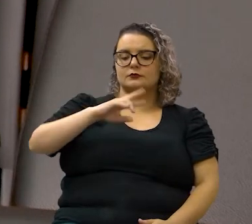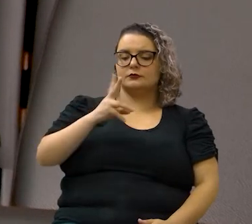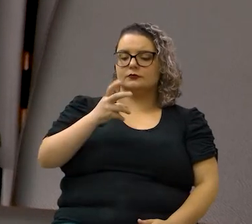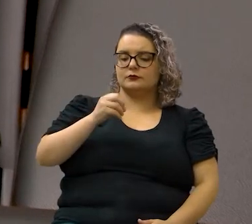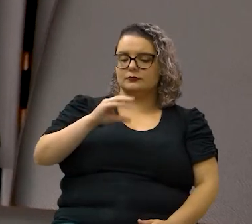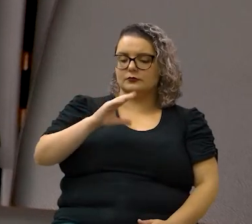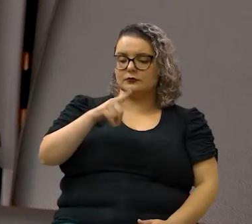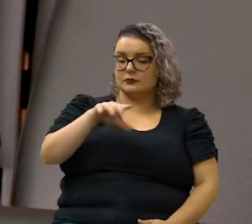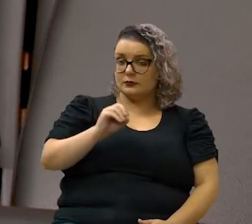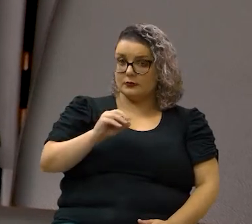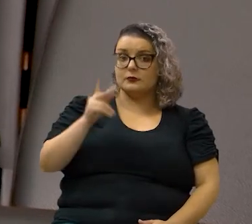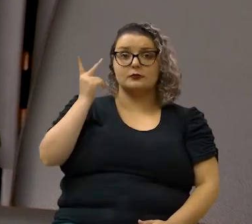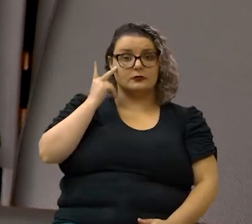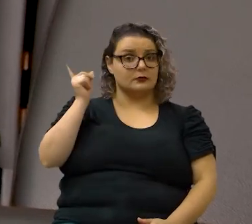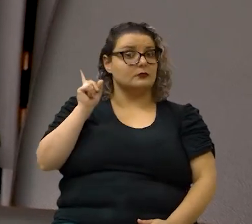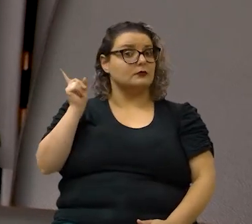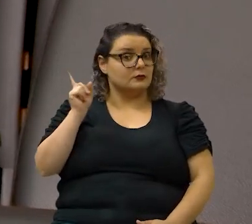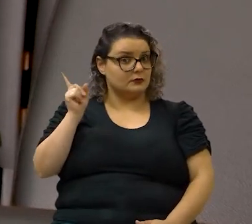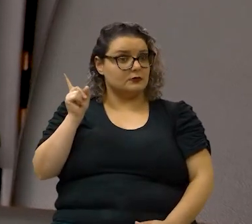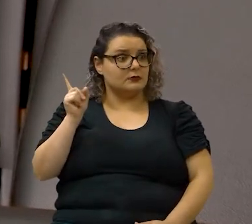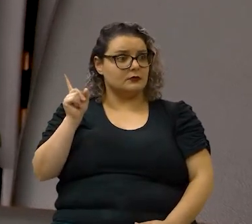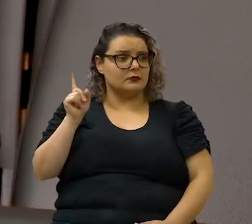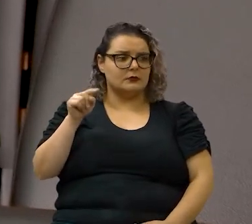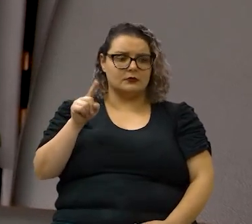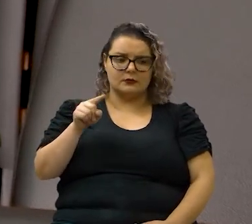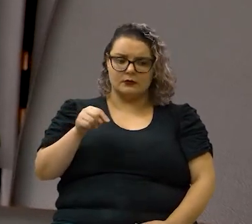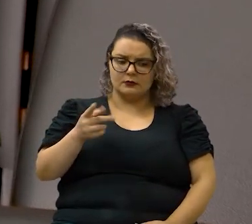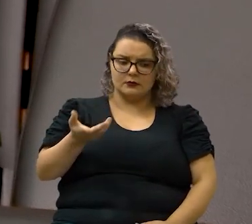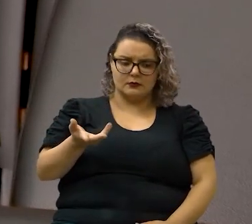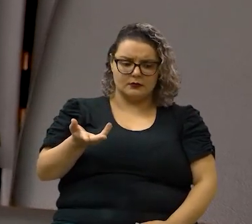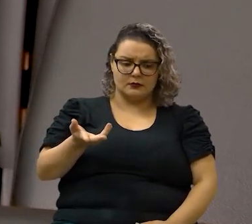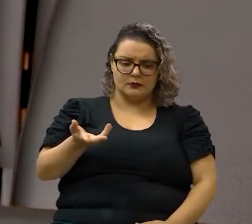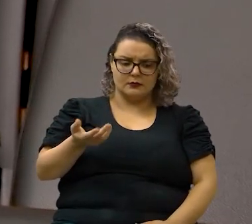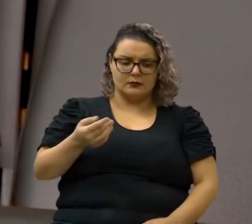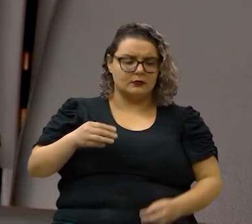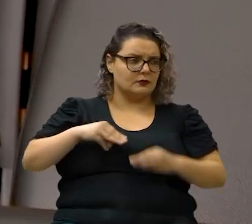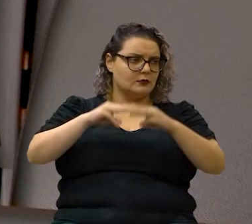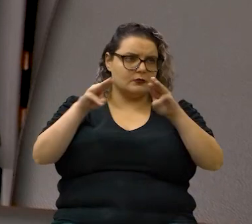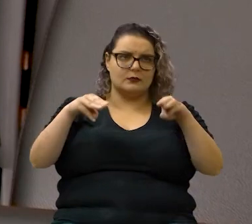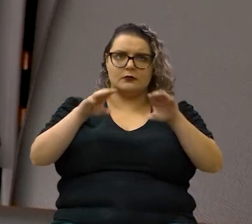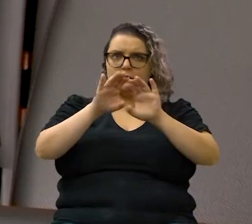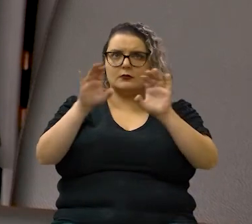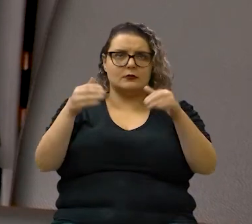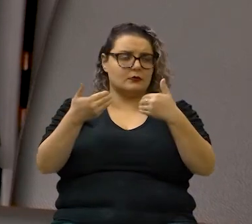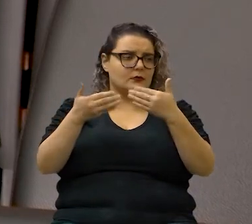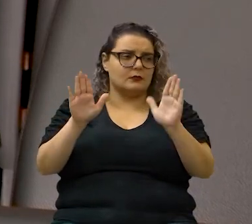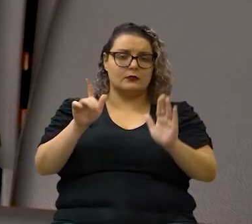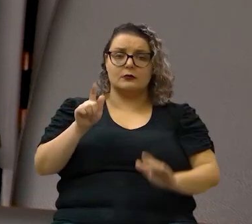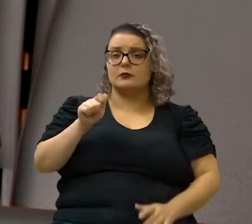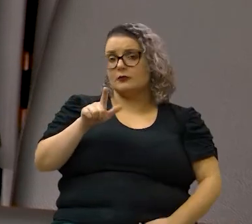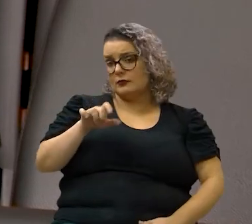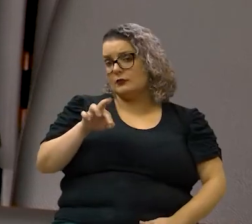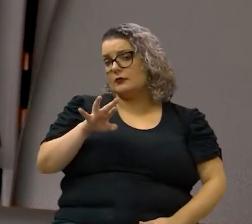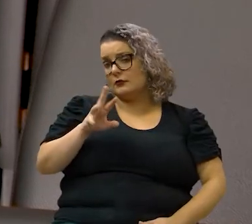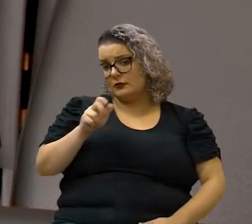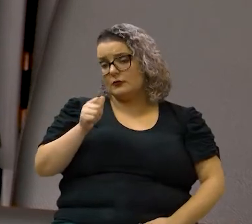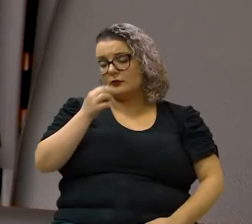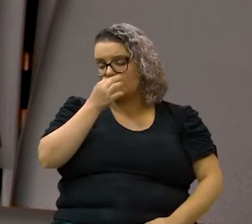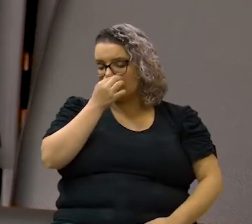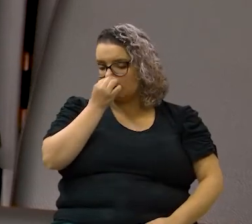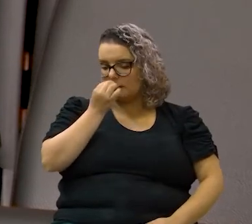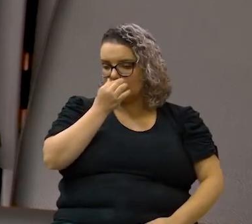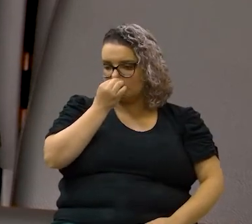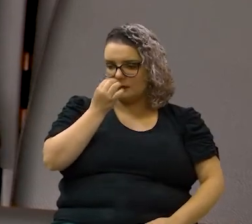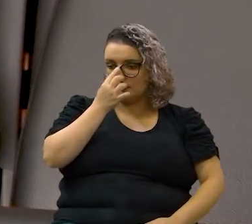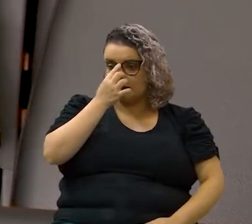em São Paulo, você vê ali, é um museu a céu aberto, assim, uma galeria, né, de arte a céu